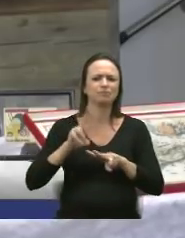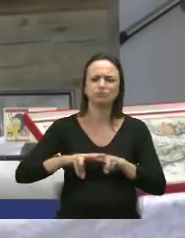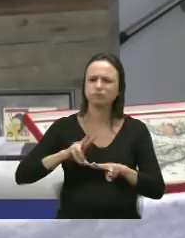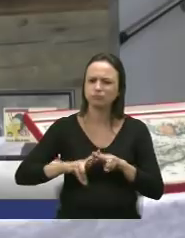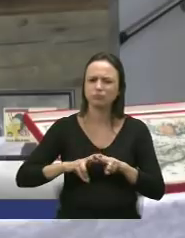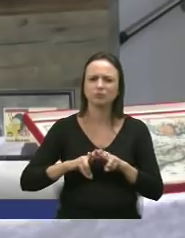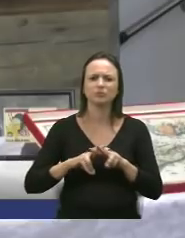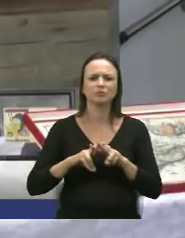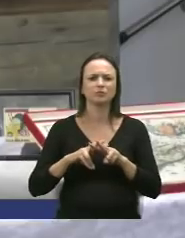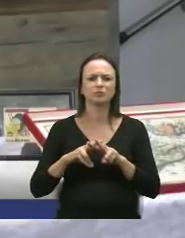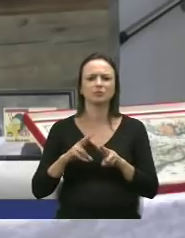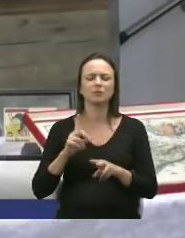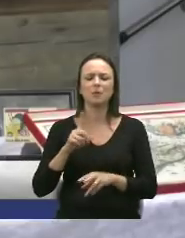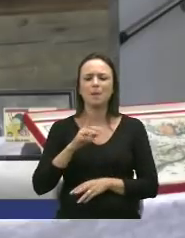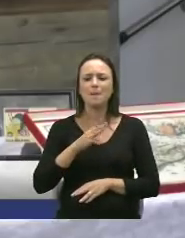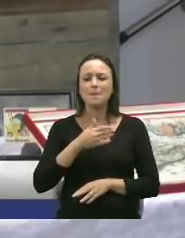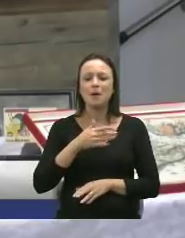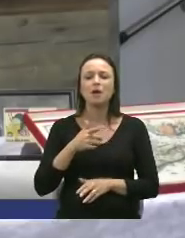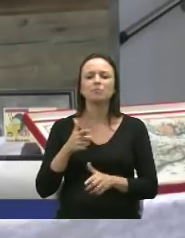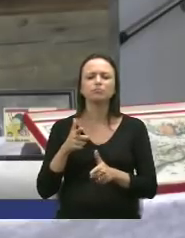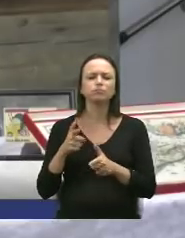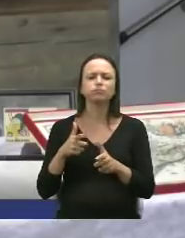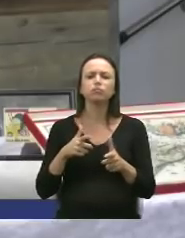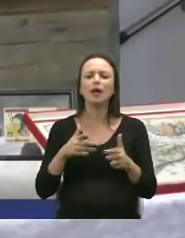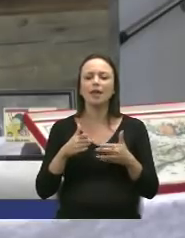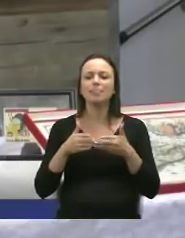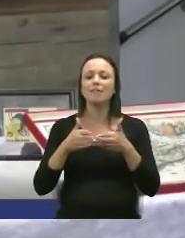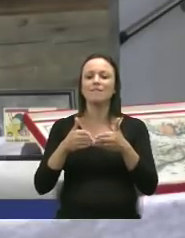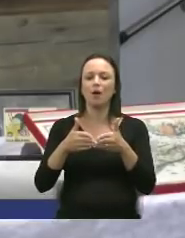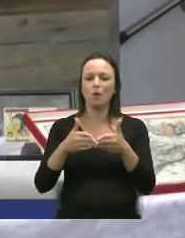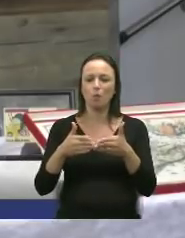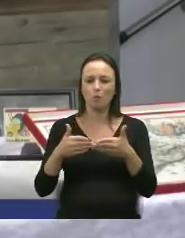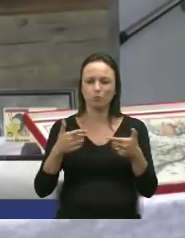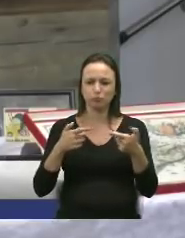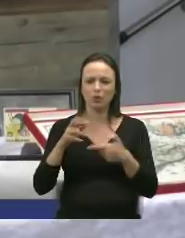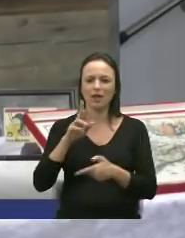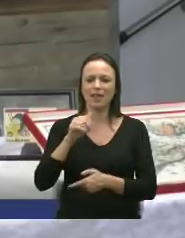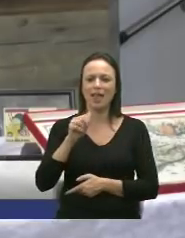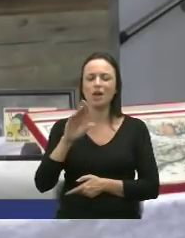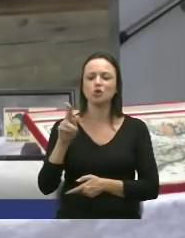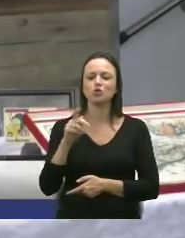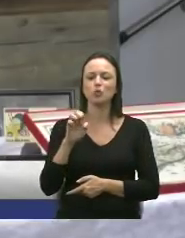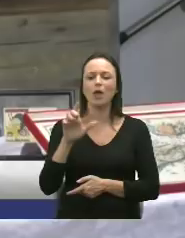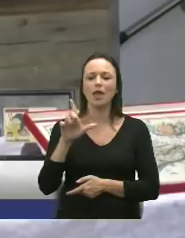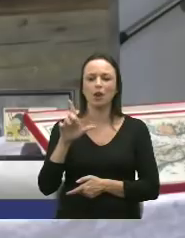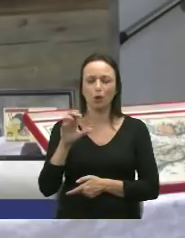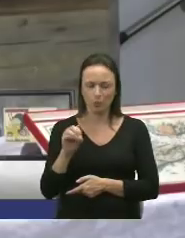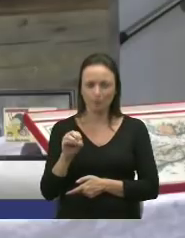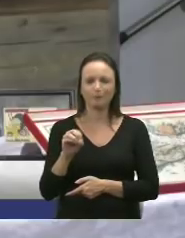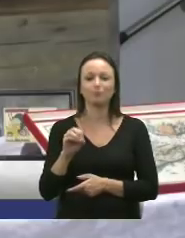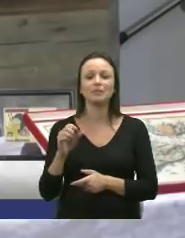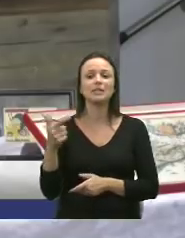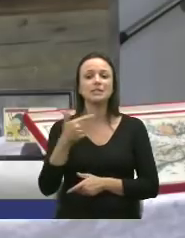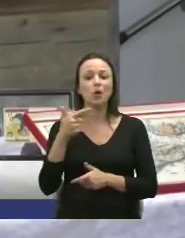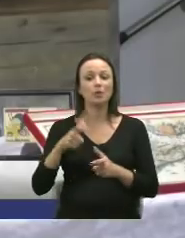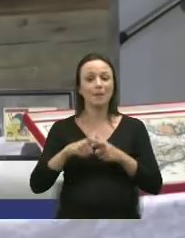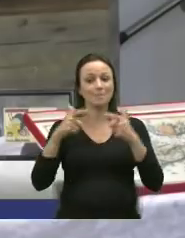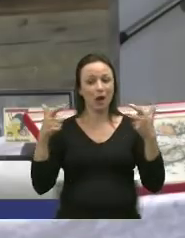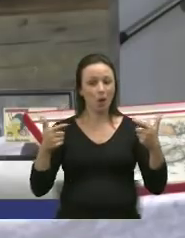da história da América do Sul é a Batalha Naval do Riachuelo, Guerra do Paraguai. A segunda maior batalha